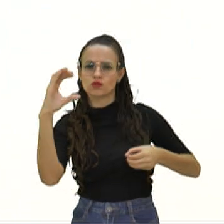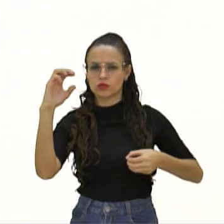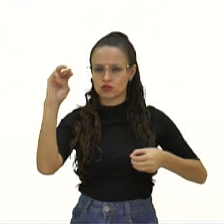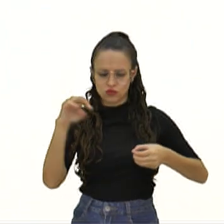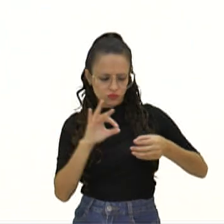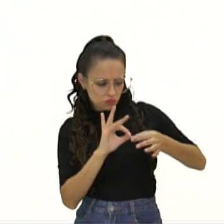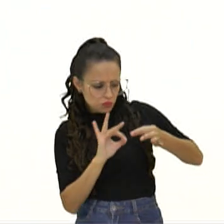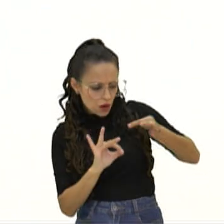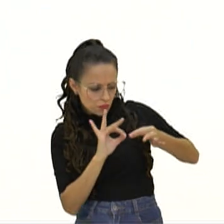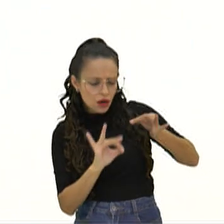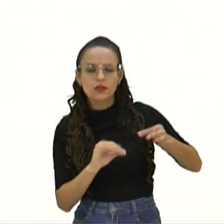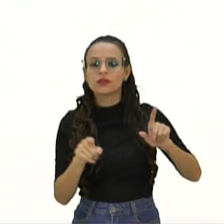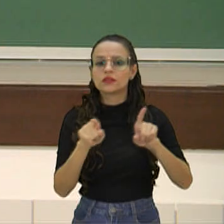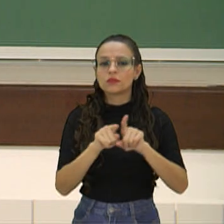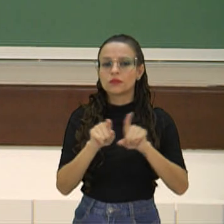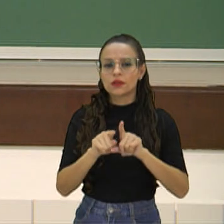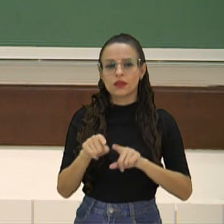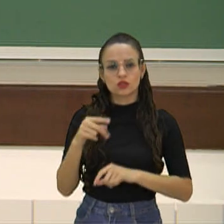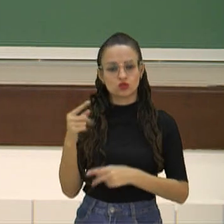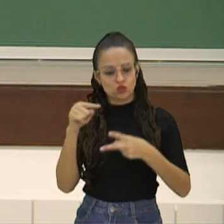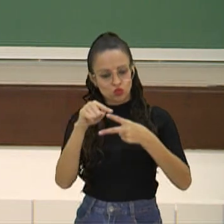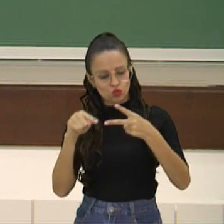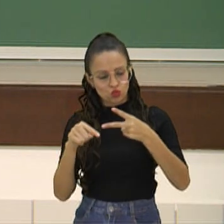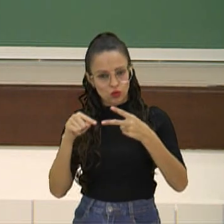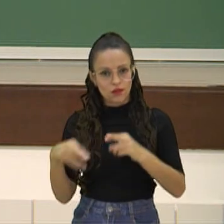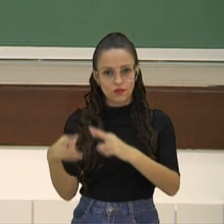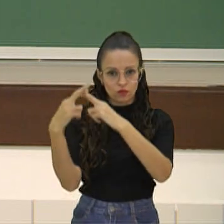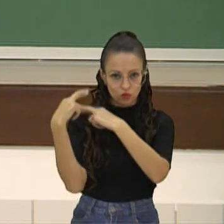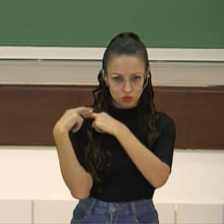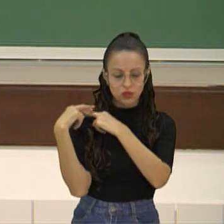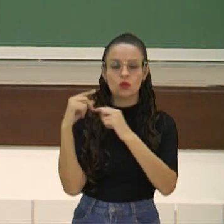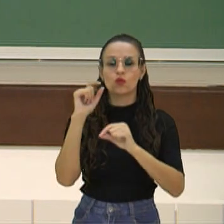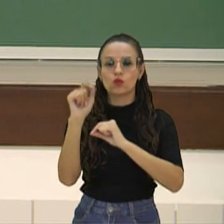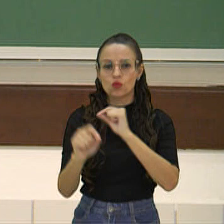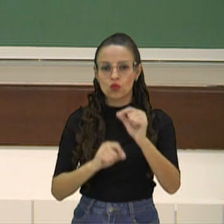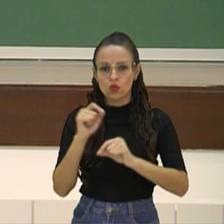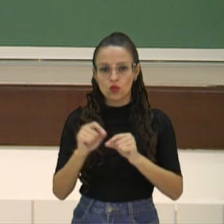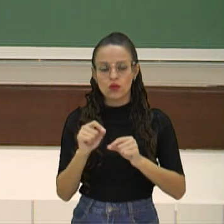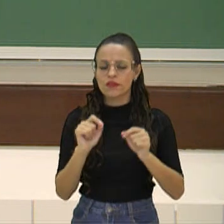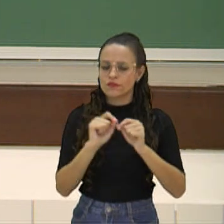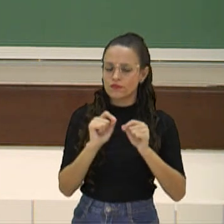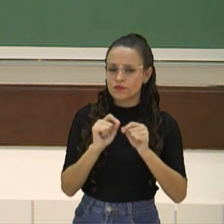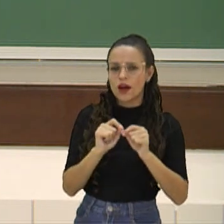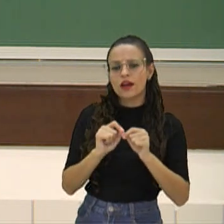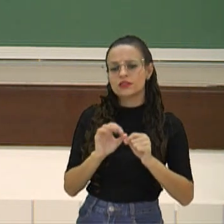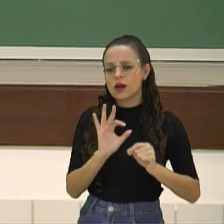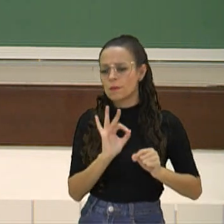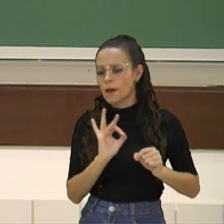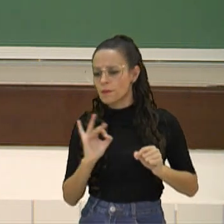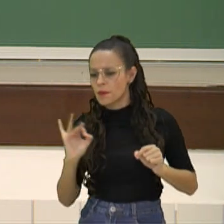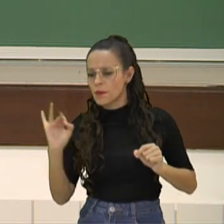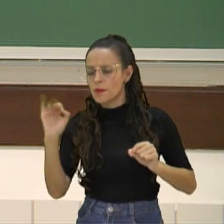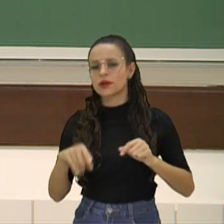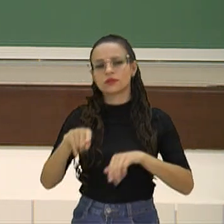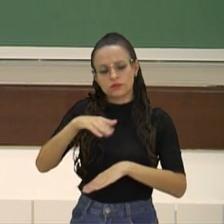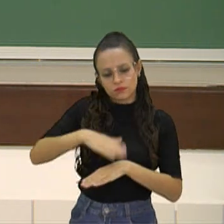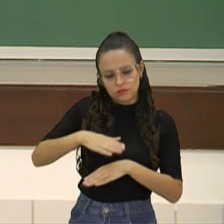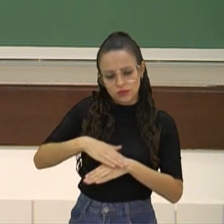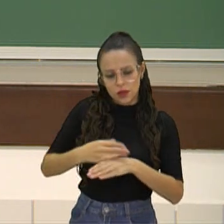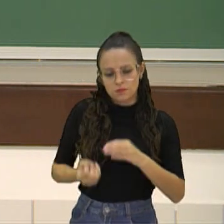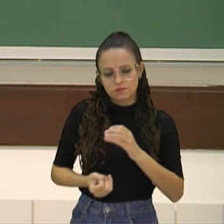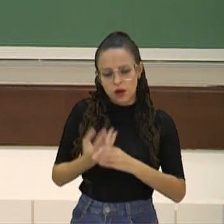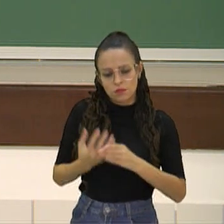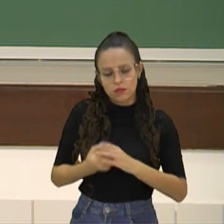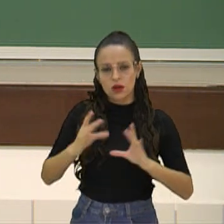atuação sobre essas duas funções. Amadurecimento de células sexuais e produção de hormônios.